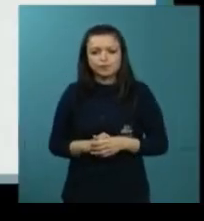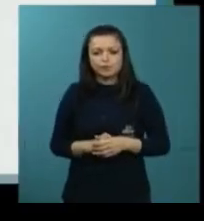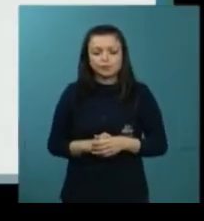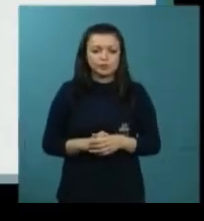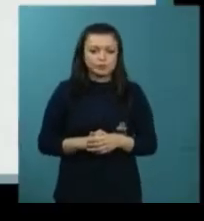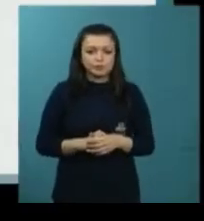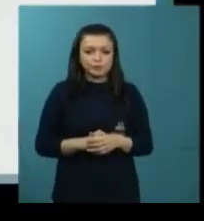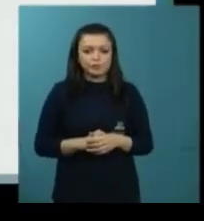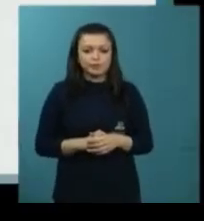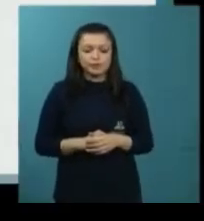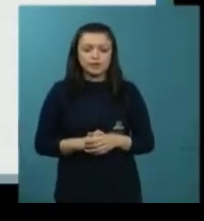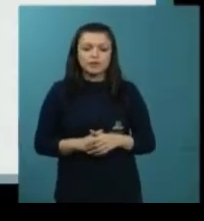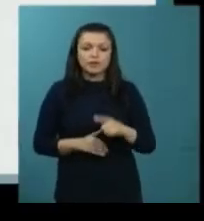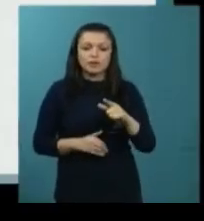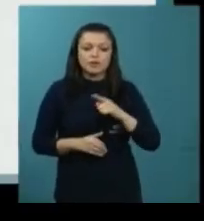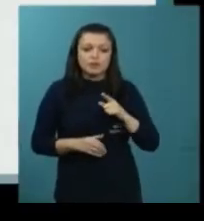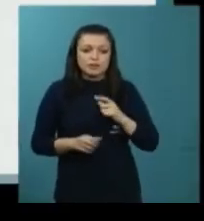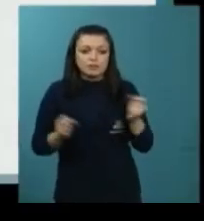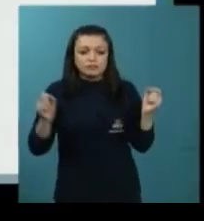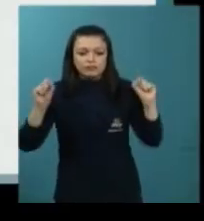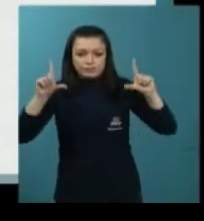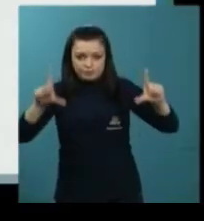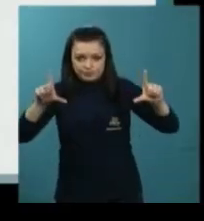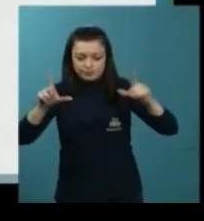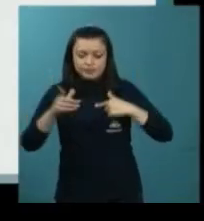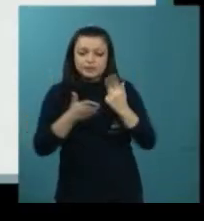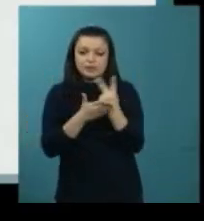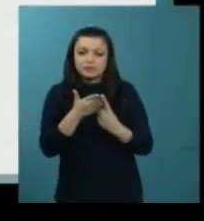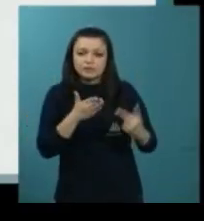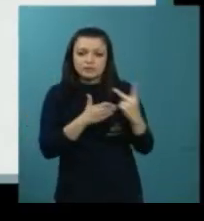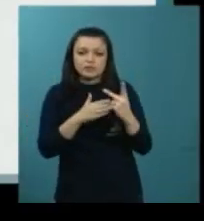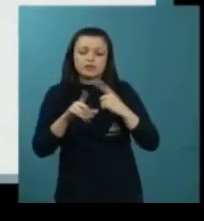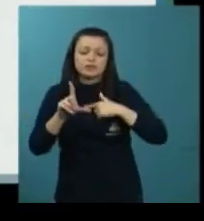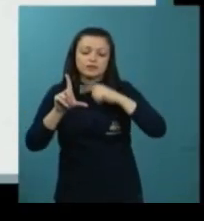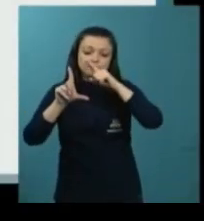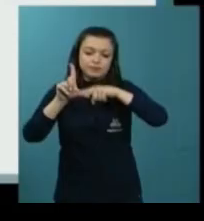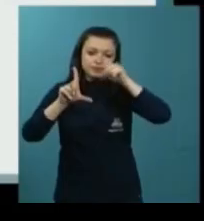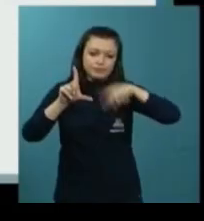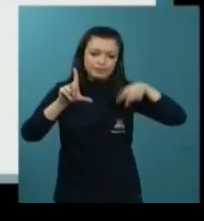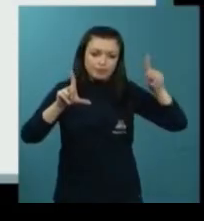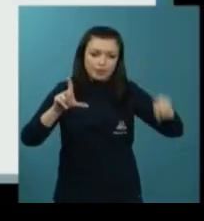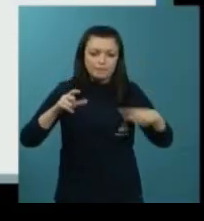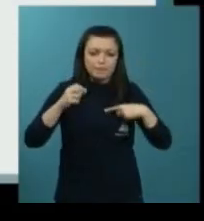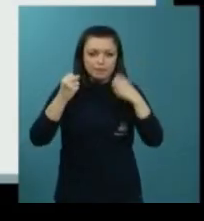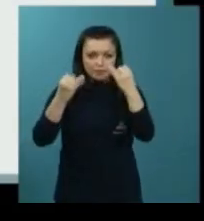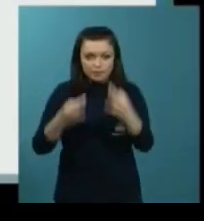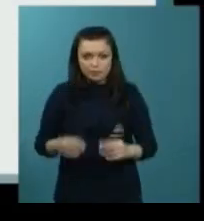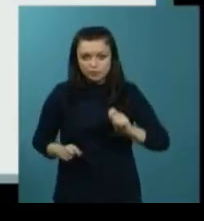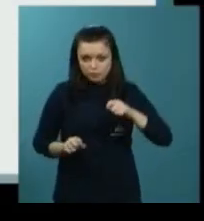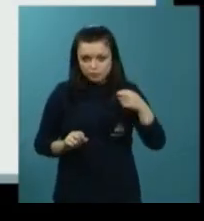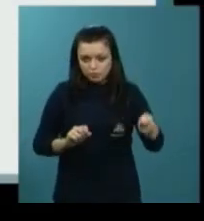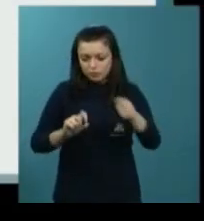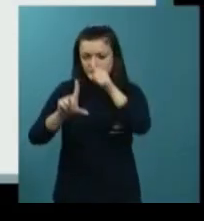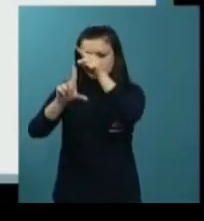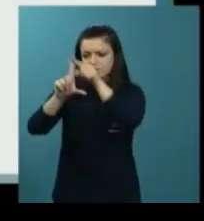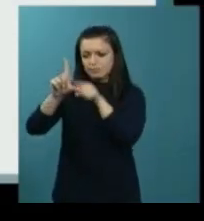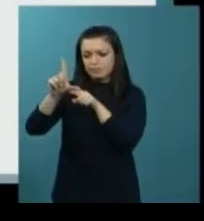Temos um plano e vamos desenhar nesse plano um par de